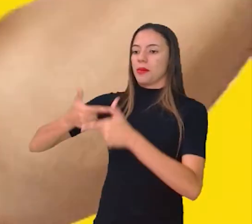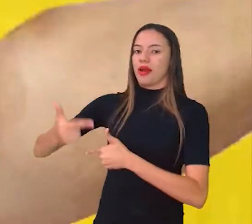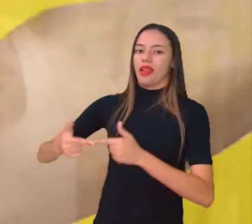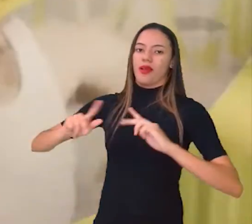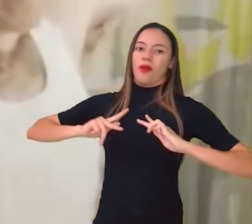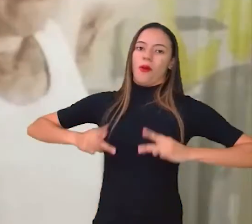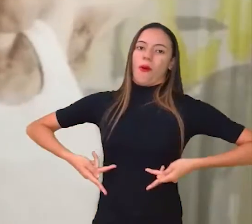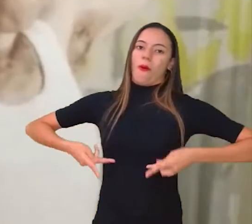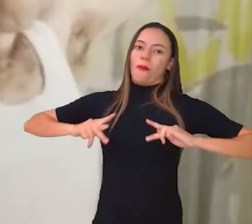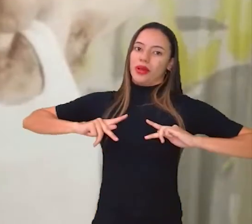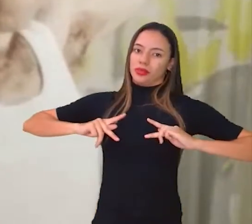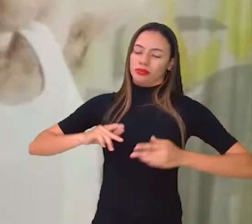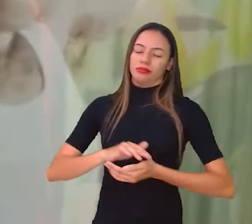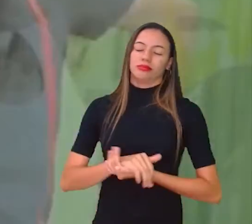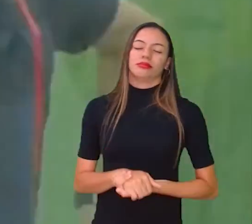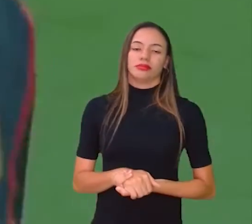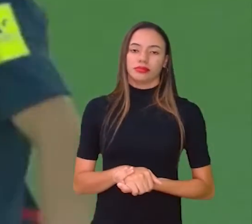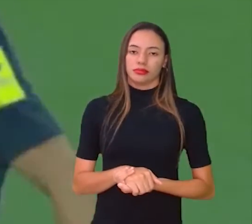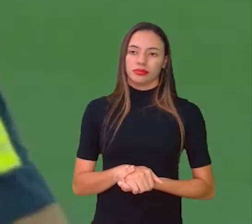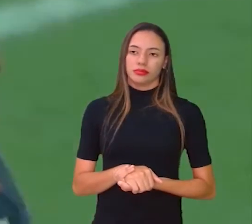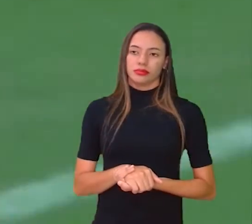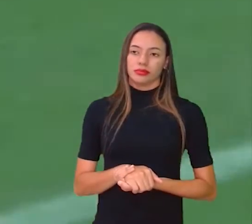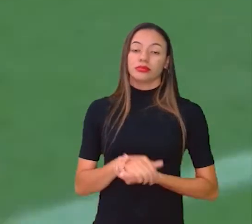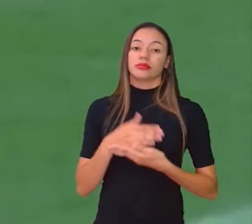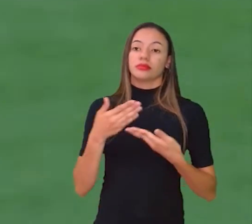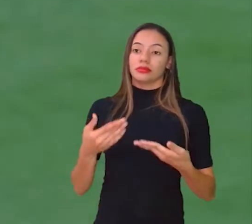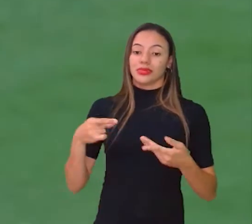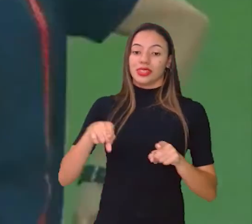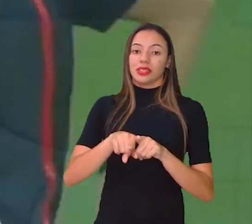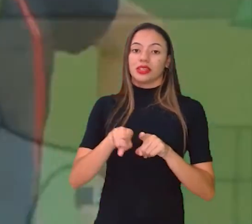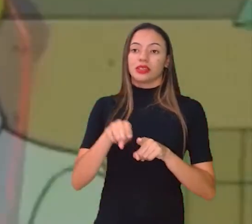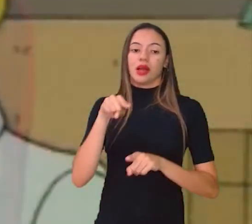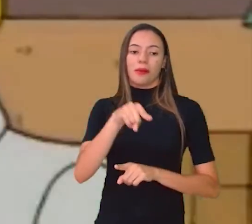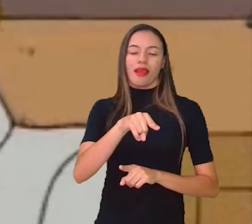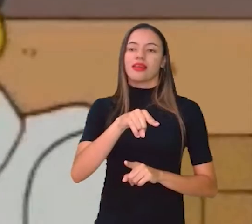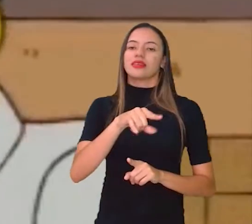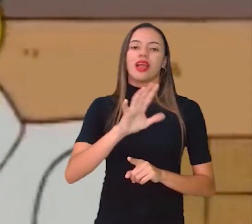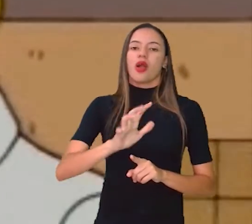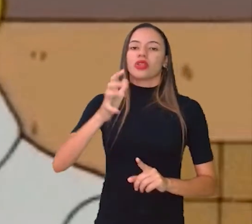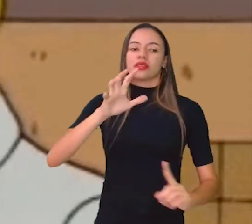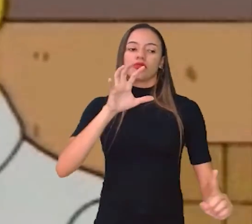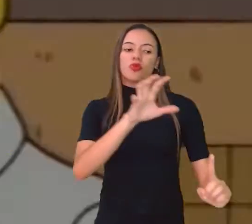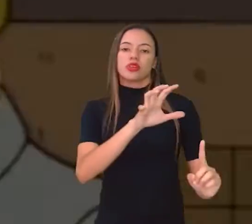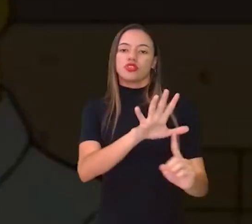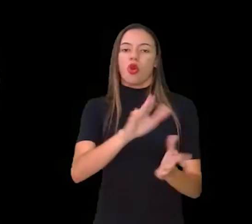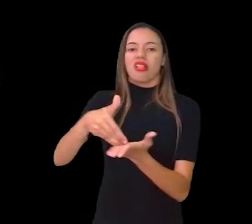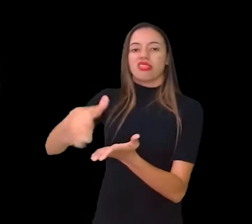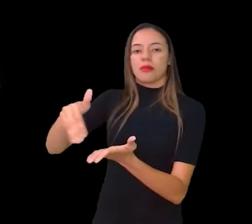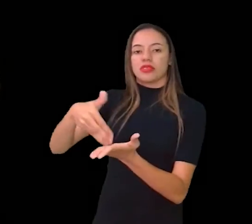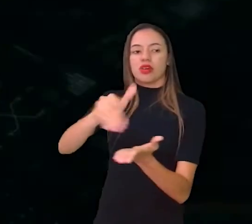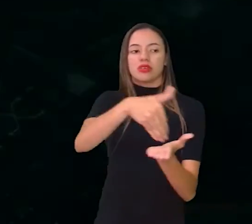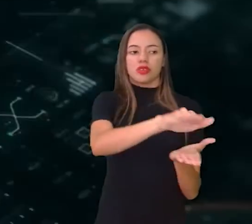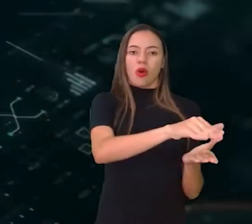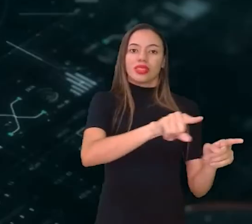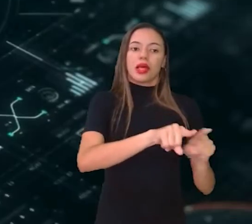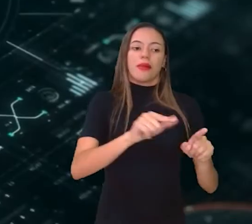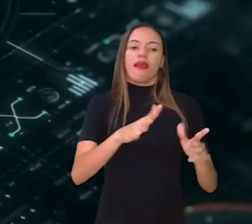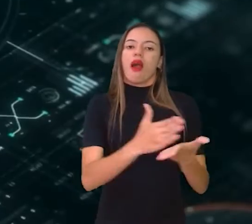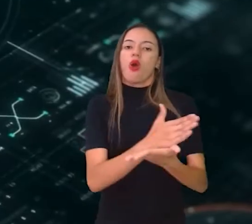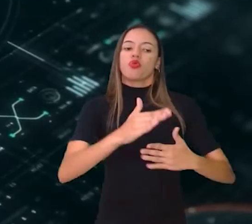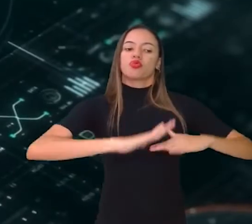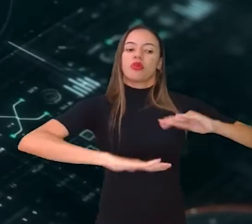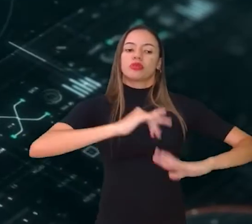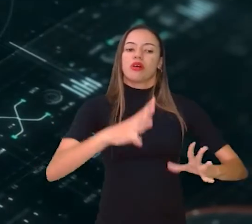eram exercidas pelos trabalhadores, o que provocou demissões e extinção de cargos. Entretanto,